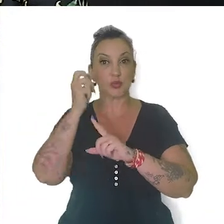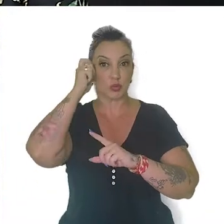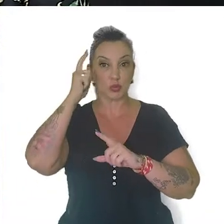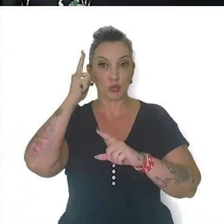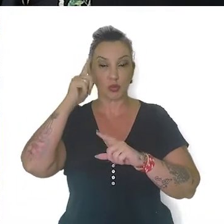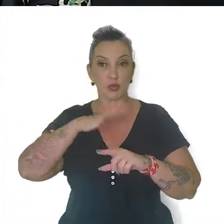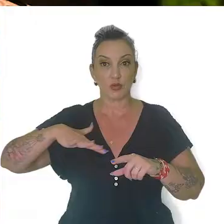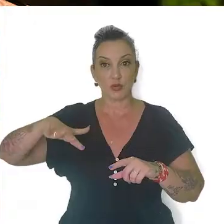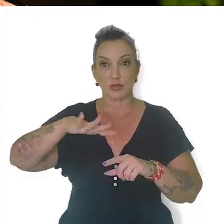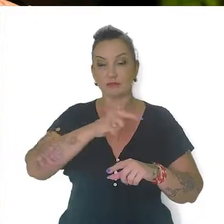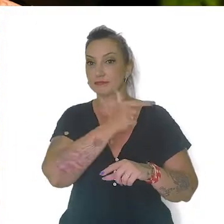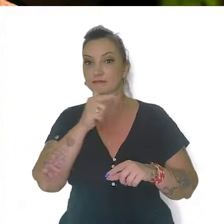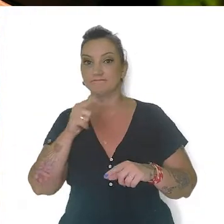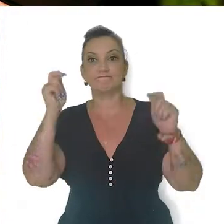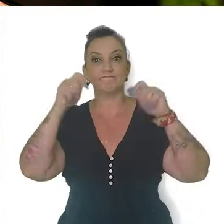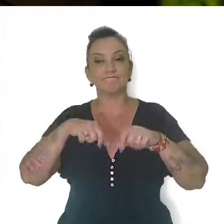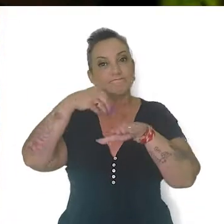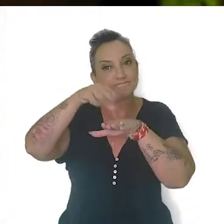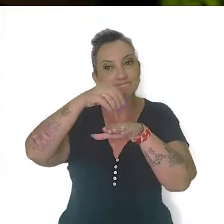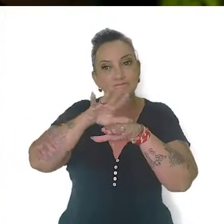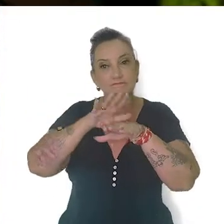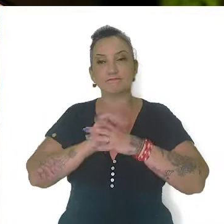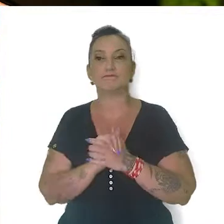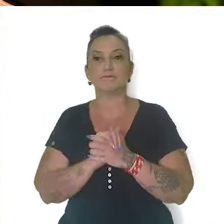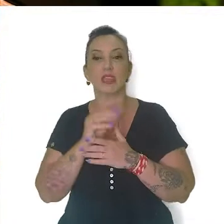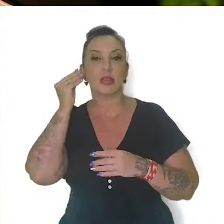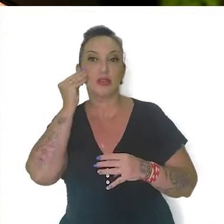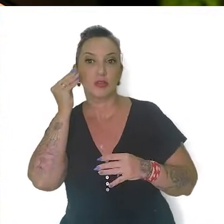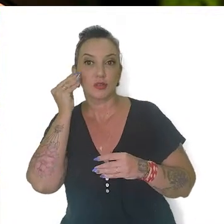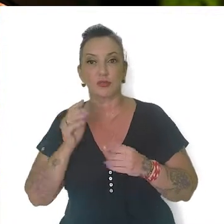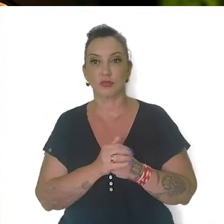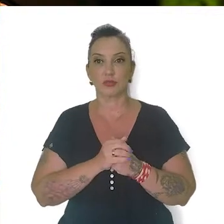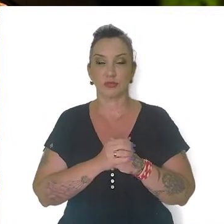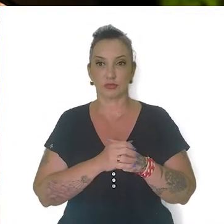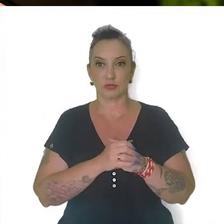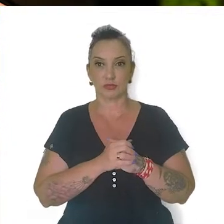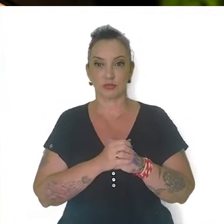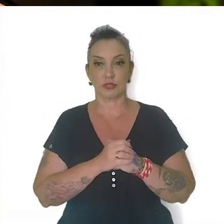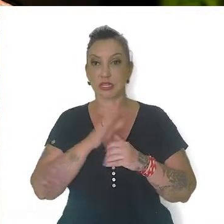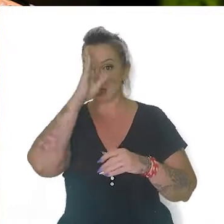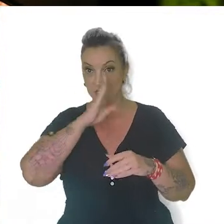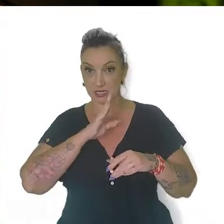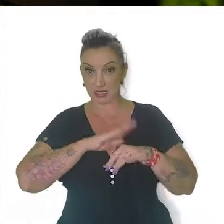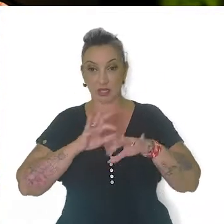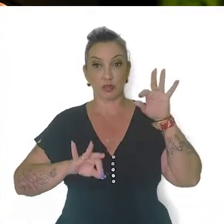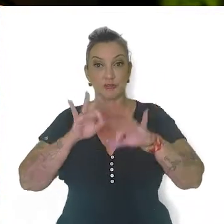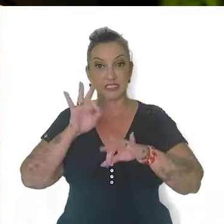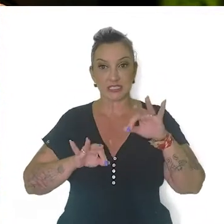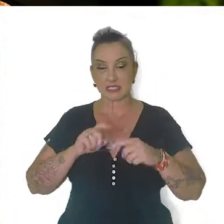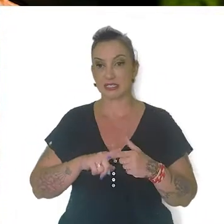cultura urbana, de não ter capacitação, de não ter uma oportunidade para gratuita para